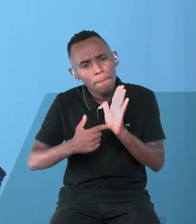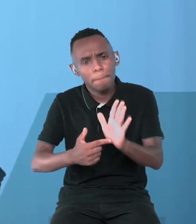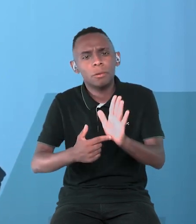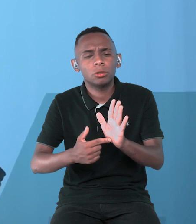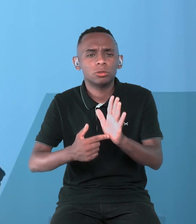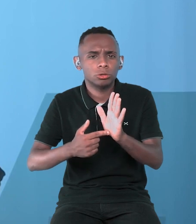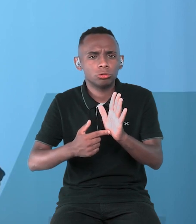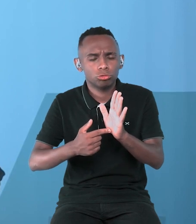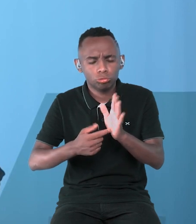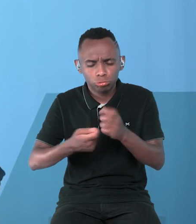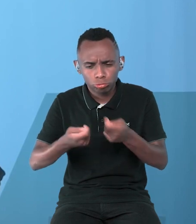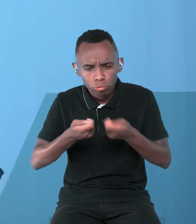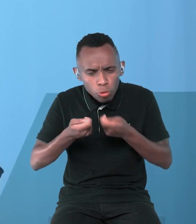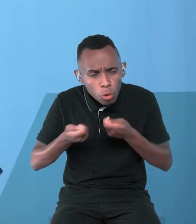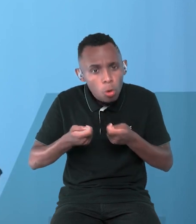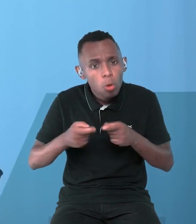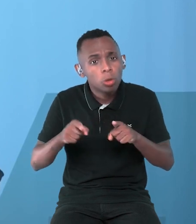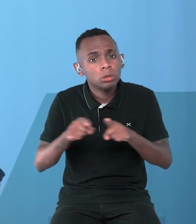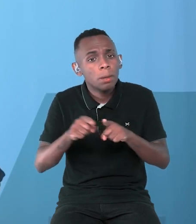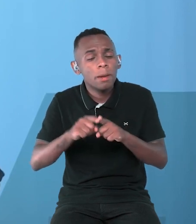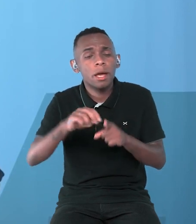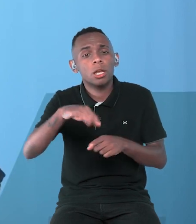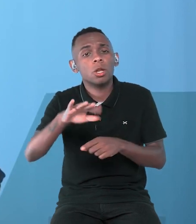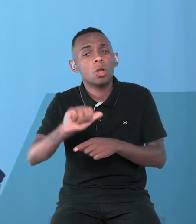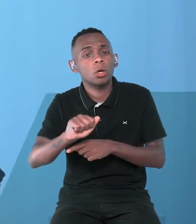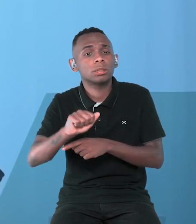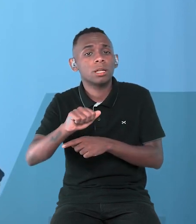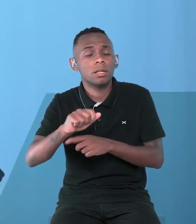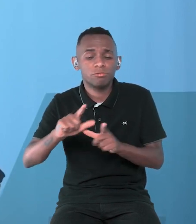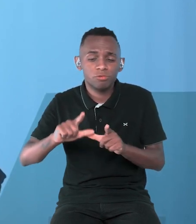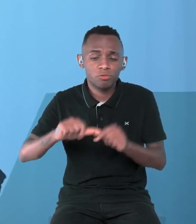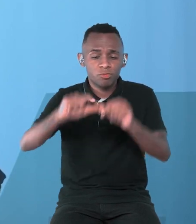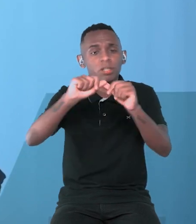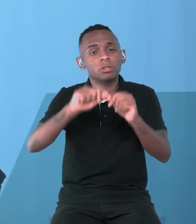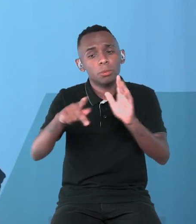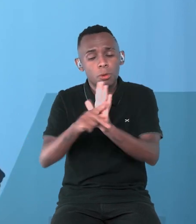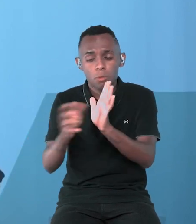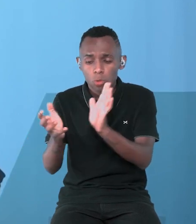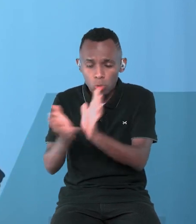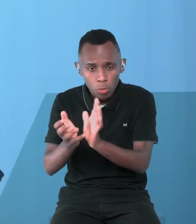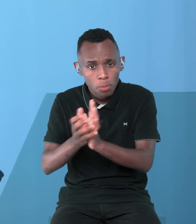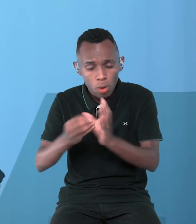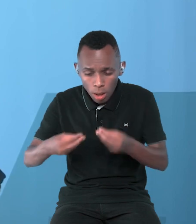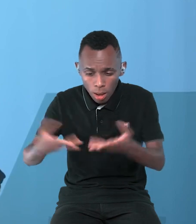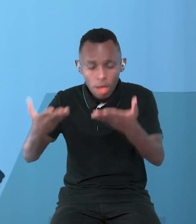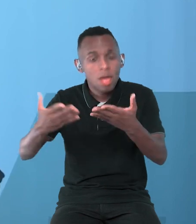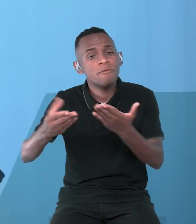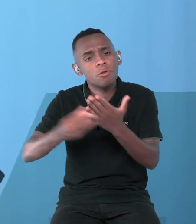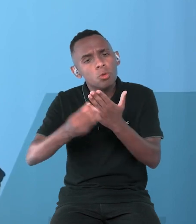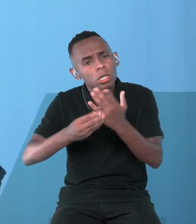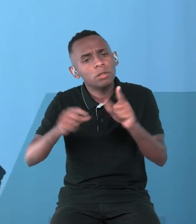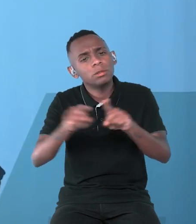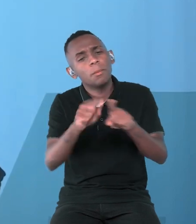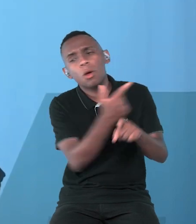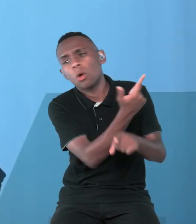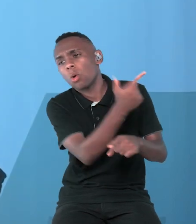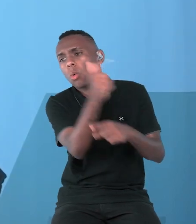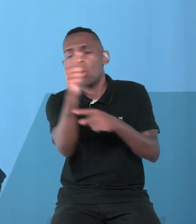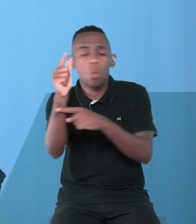de Facas e Notas de Viagem, da coleção Leve um Livro, dentre outras